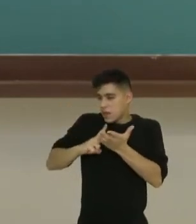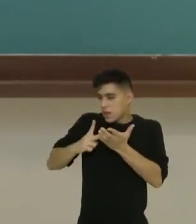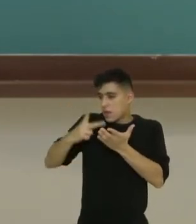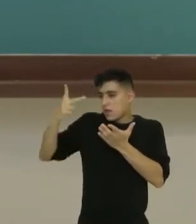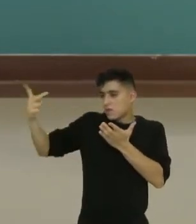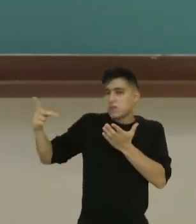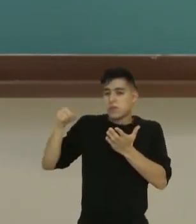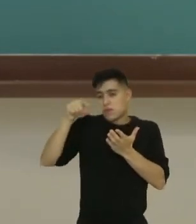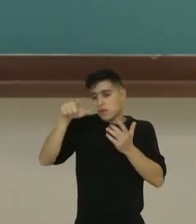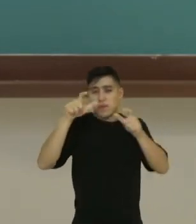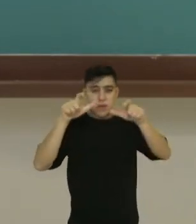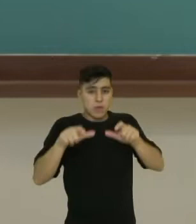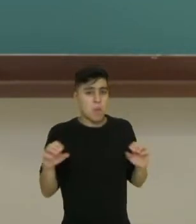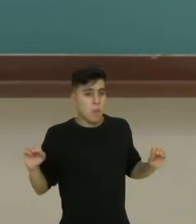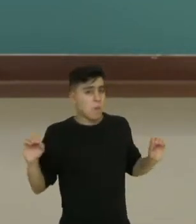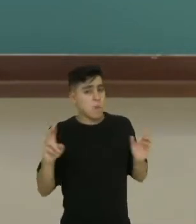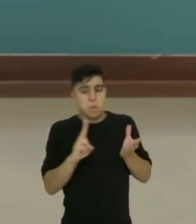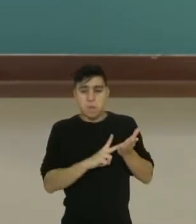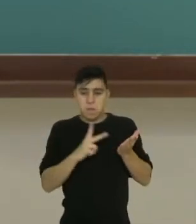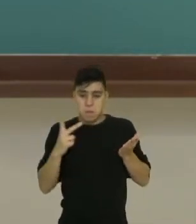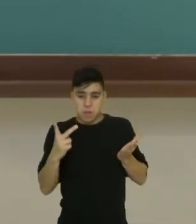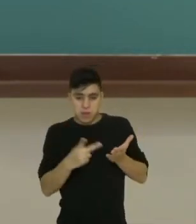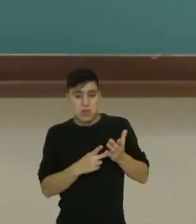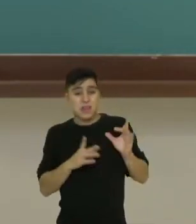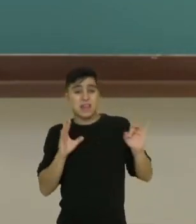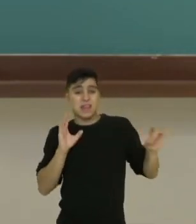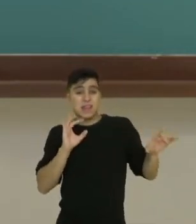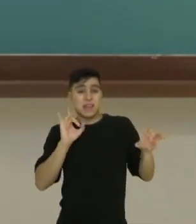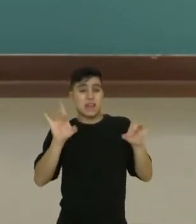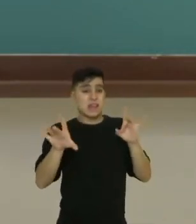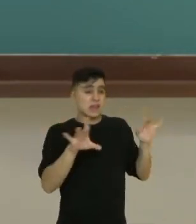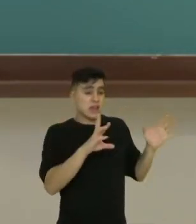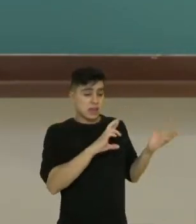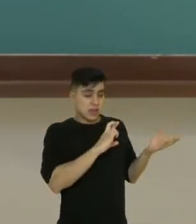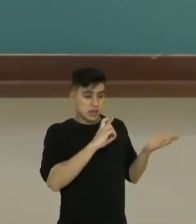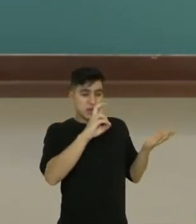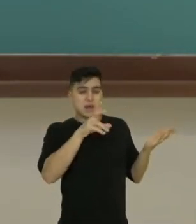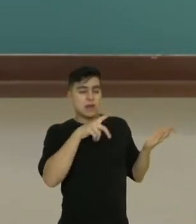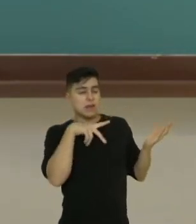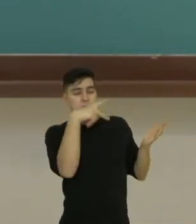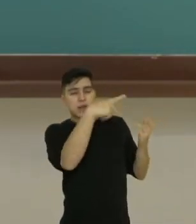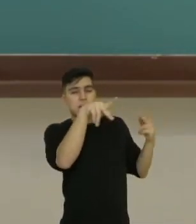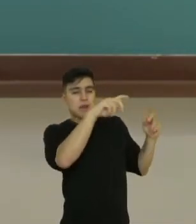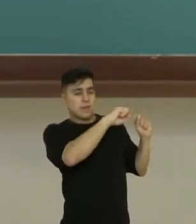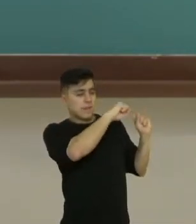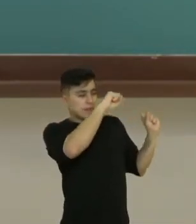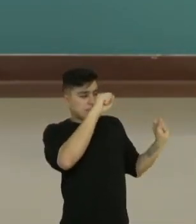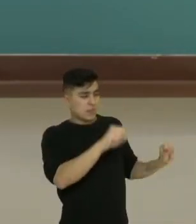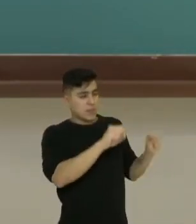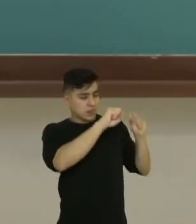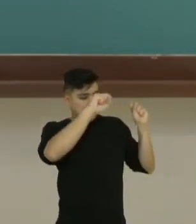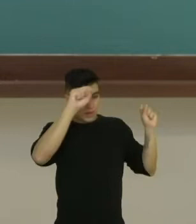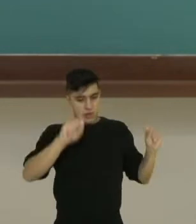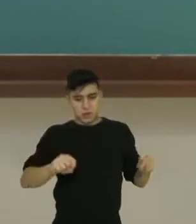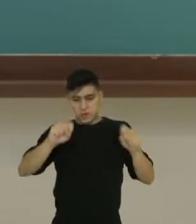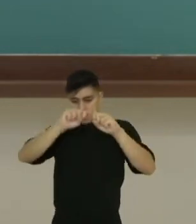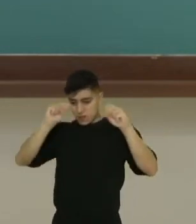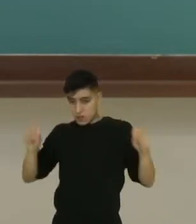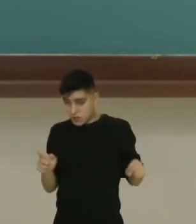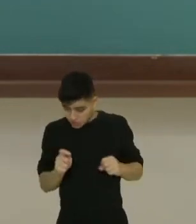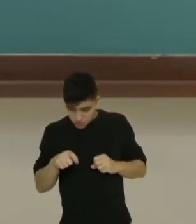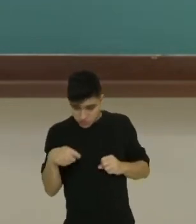não há tradução dos livros. Então, cada religião tem toda uma sistemática a ser estudada. Quando nos referimos